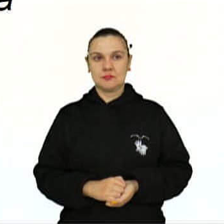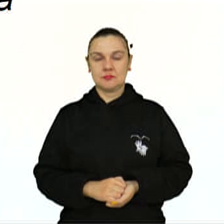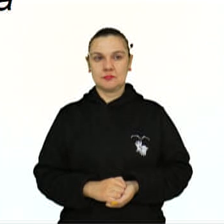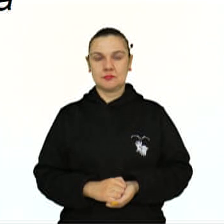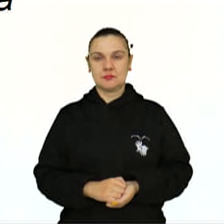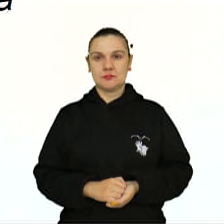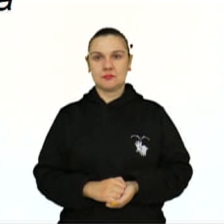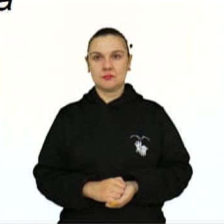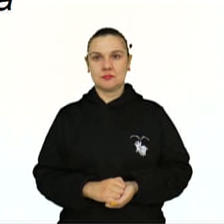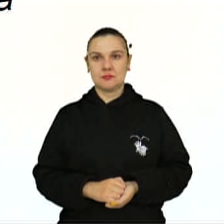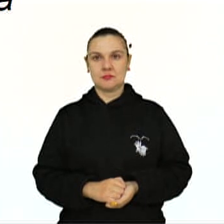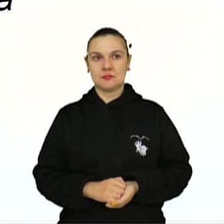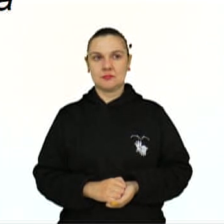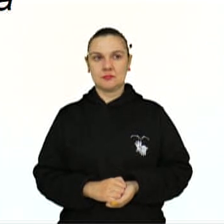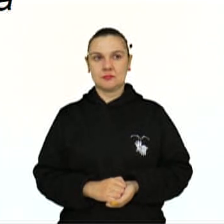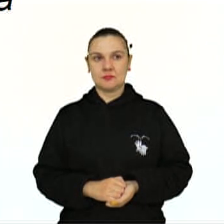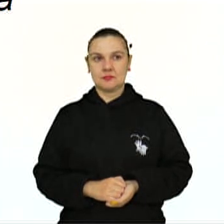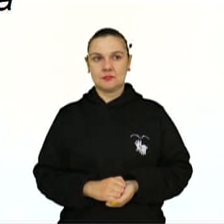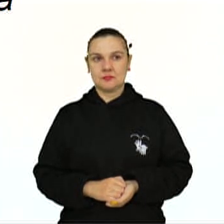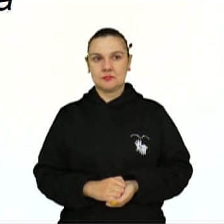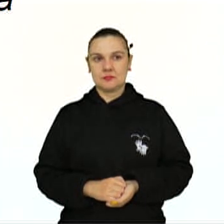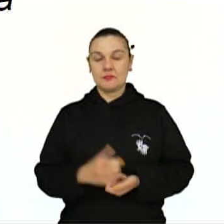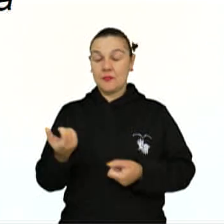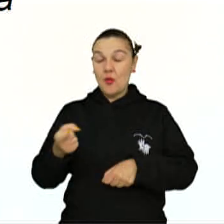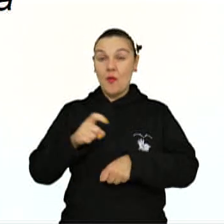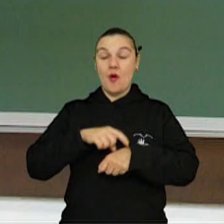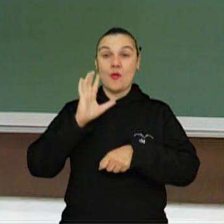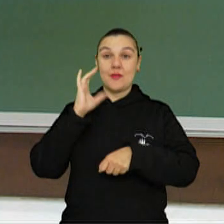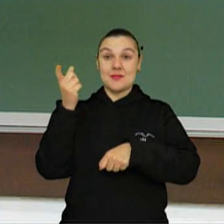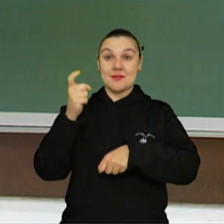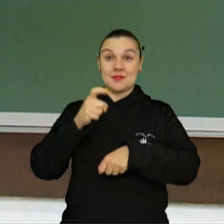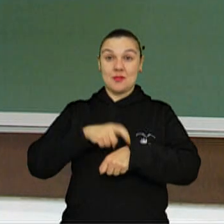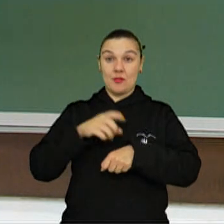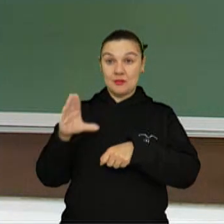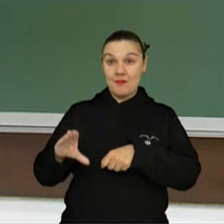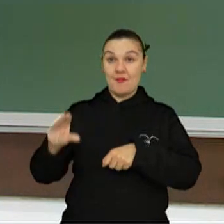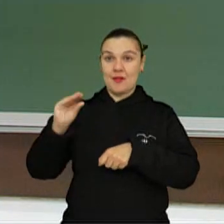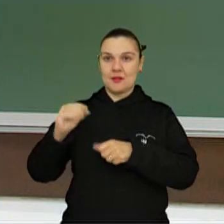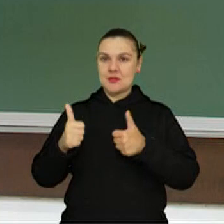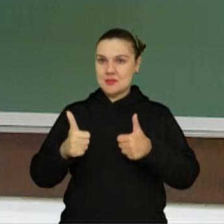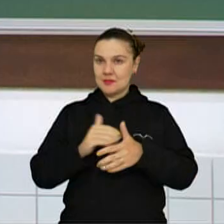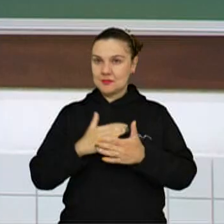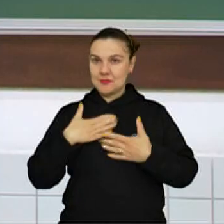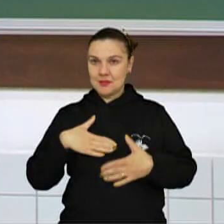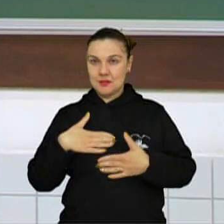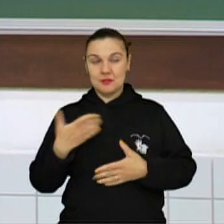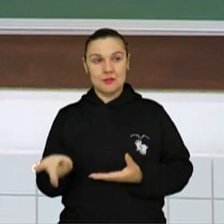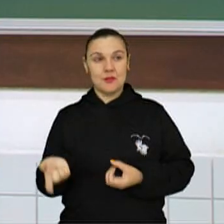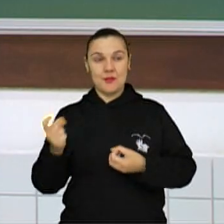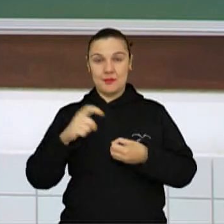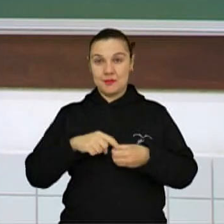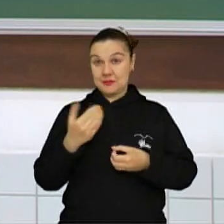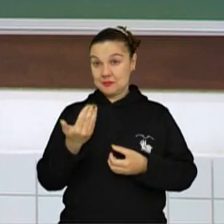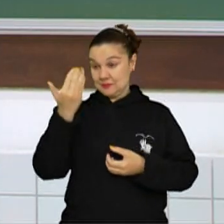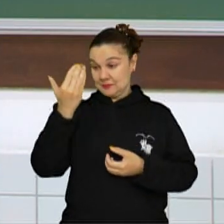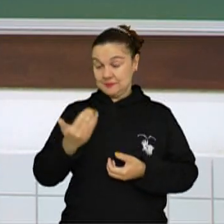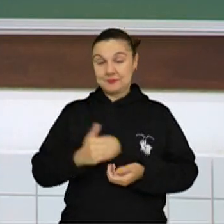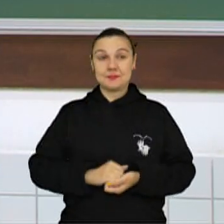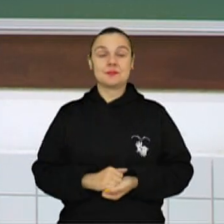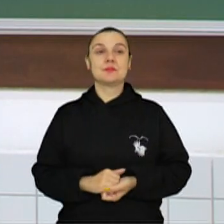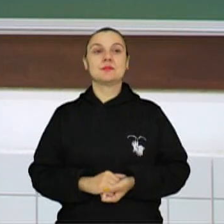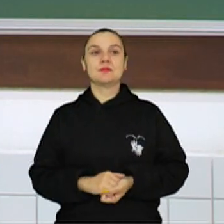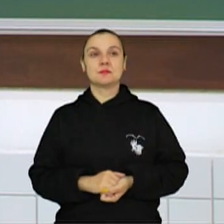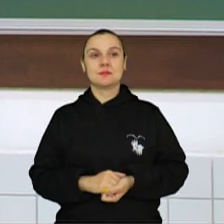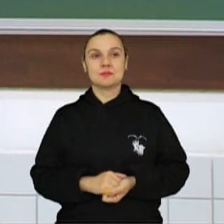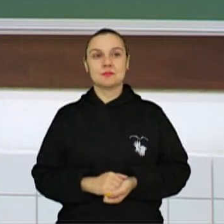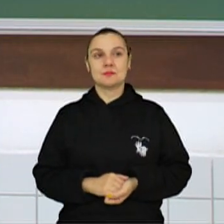ação que ocorre no momento del habla. Então, é algo presente. Certo? Tranquilo? Vamos aí a continuar